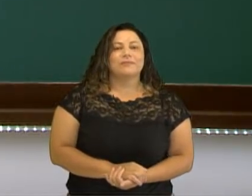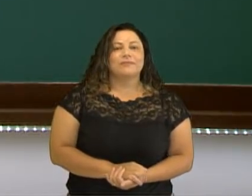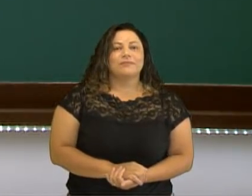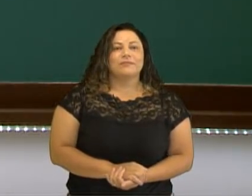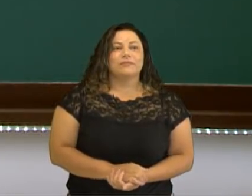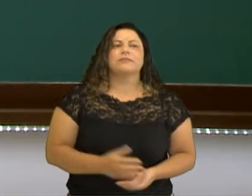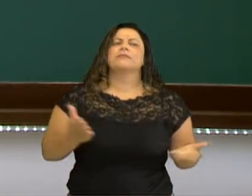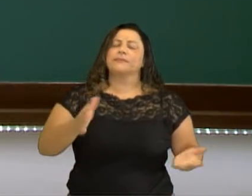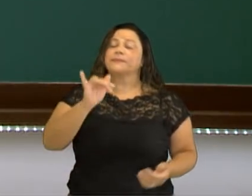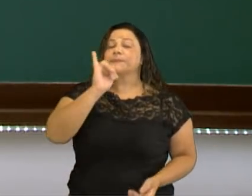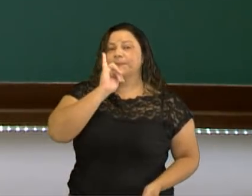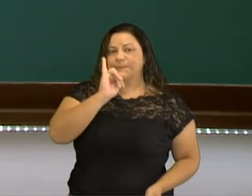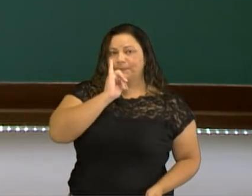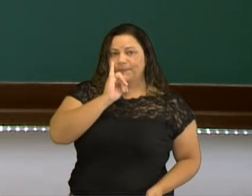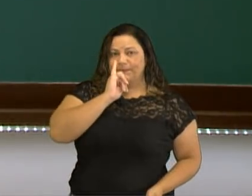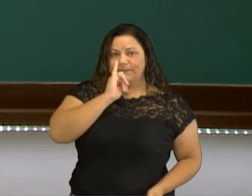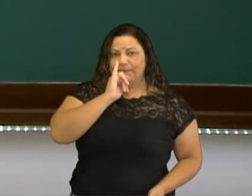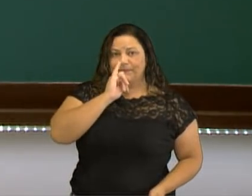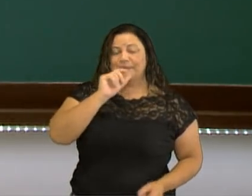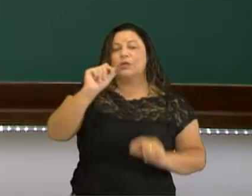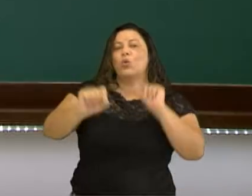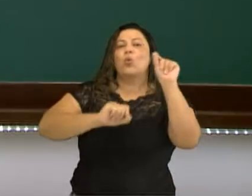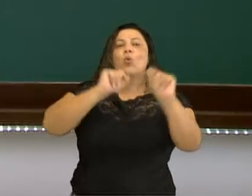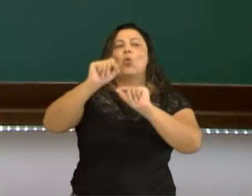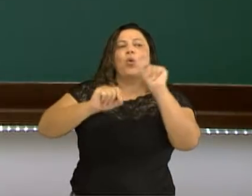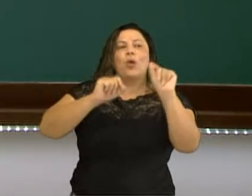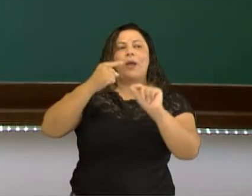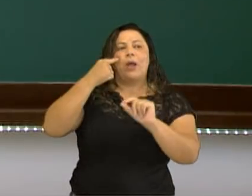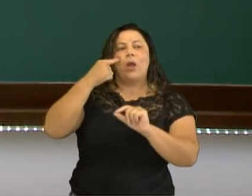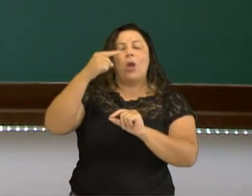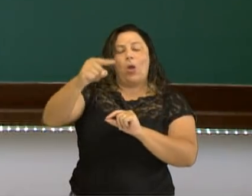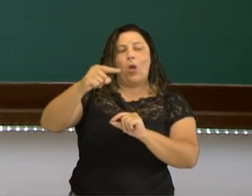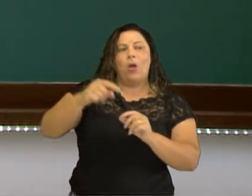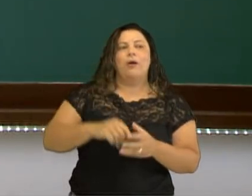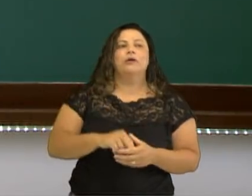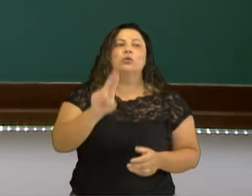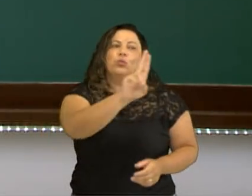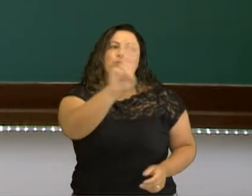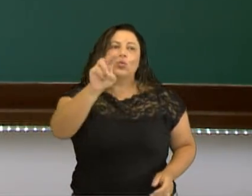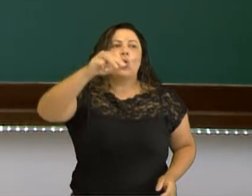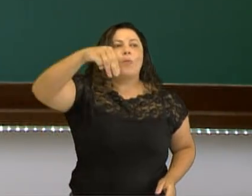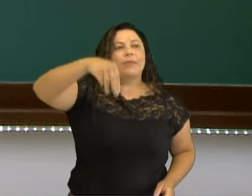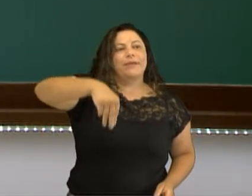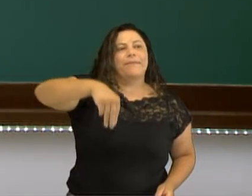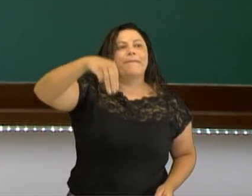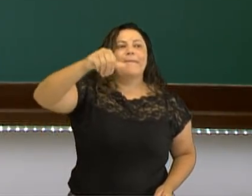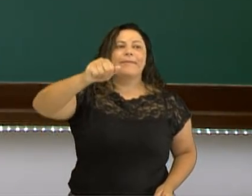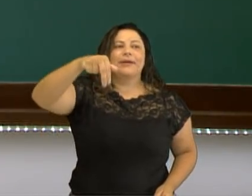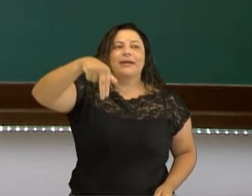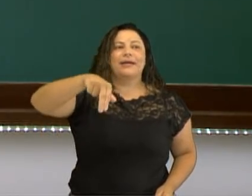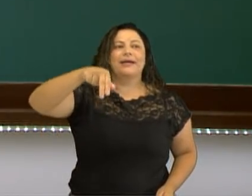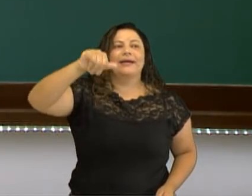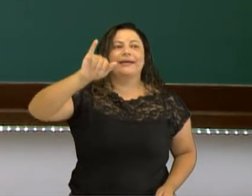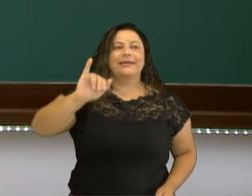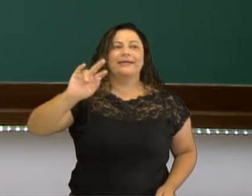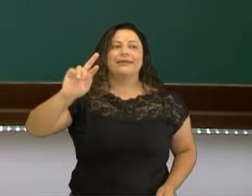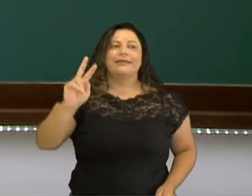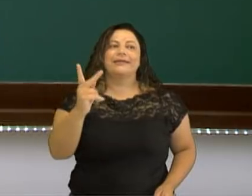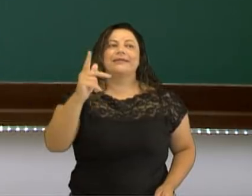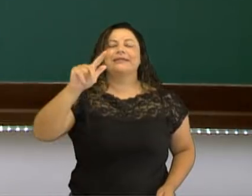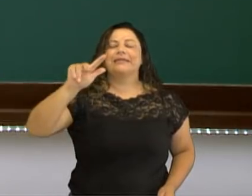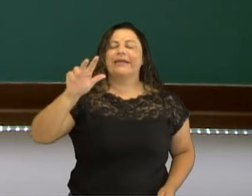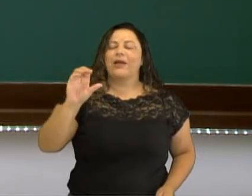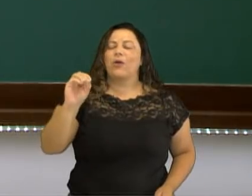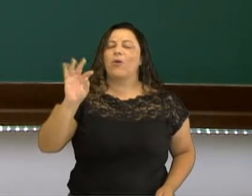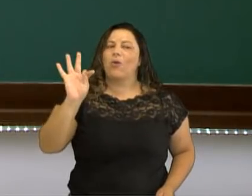A gente tem um exemplo que é a Manihot esculenta. Esse é o nome científico para